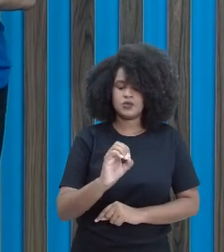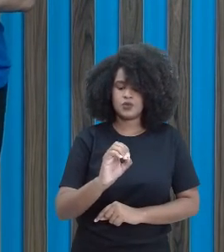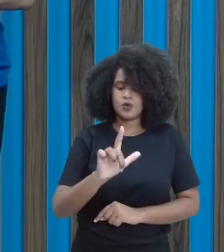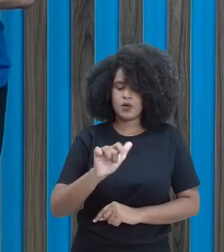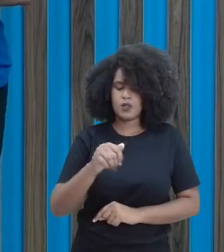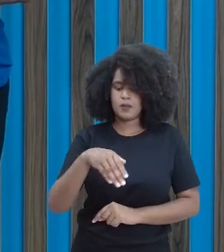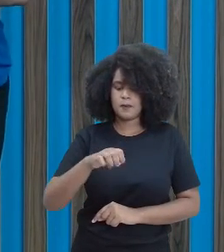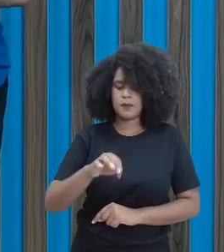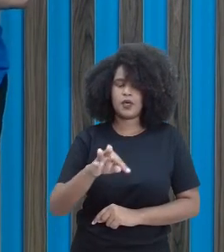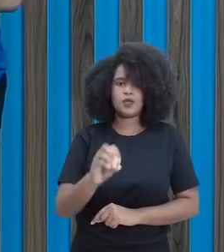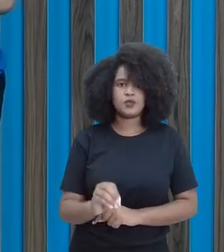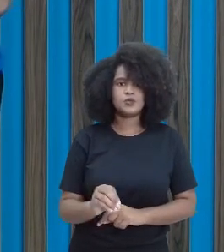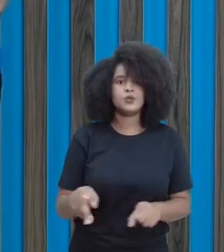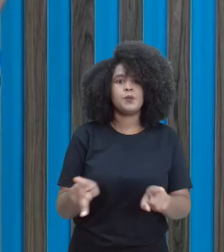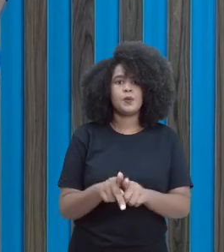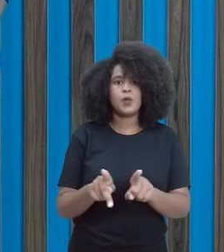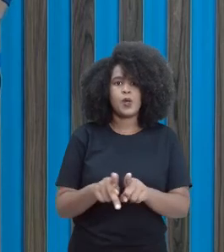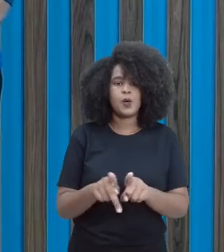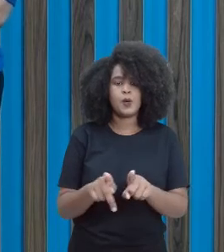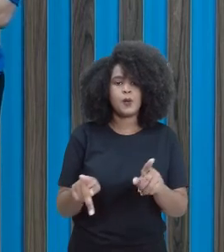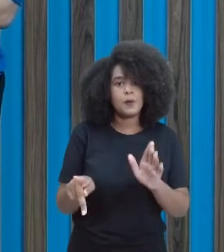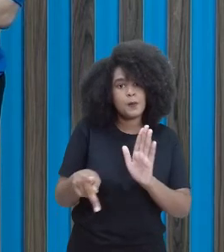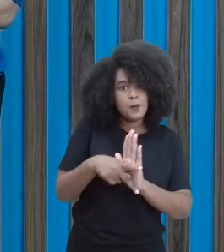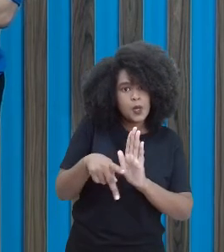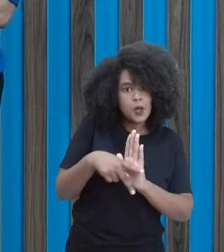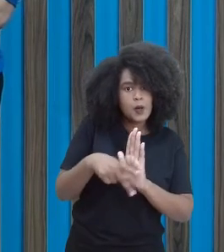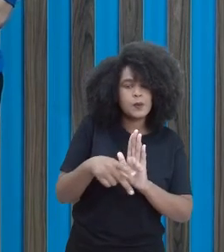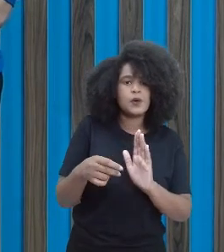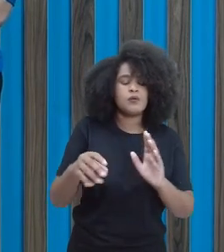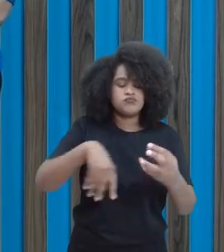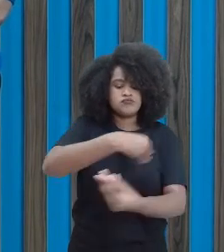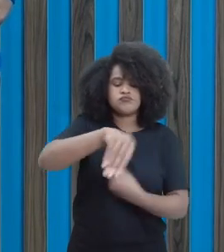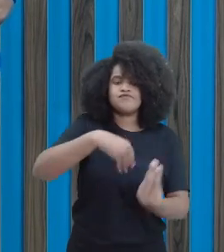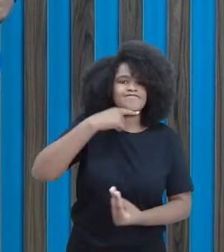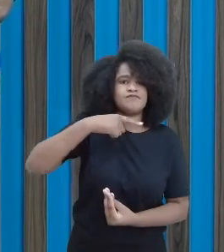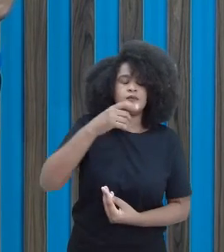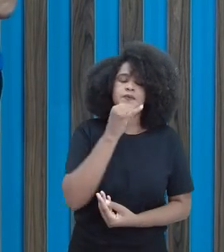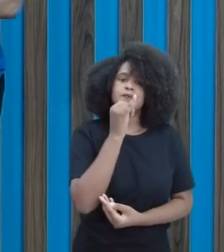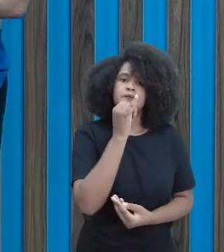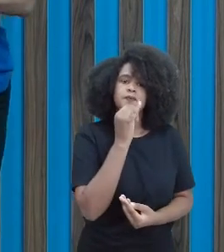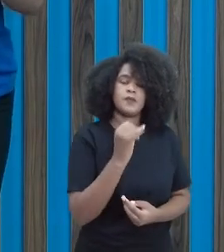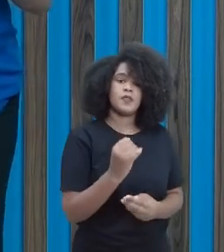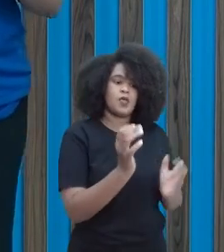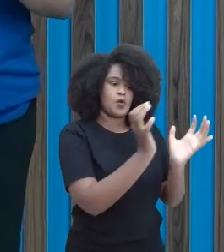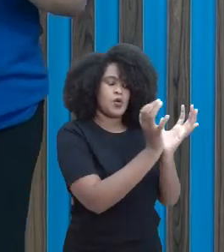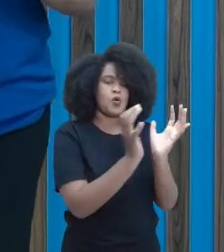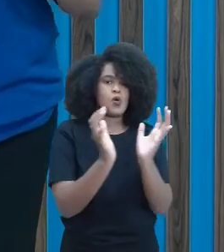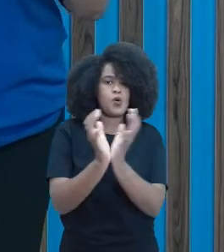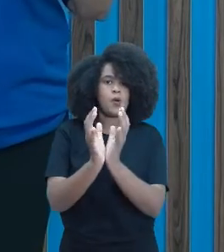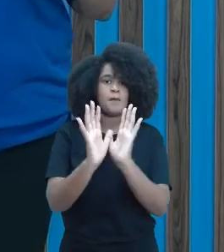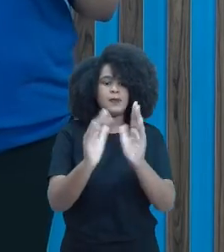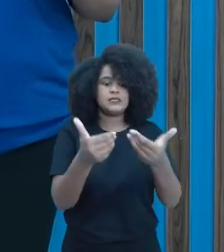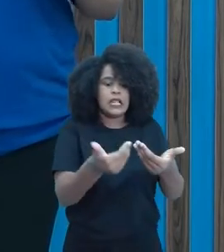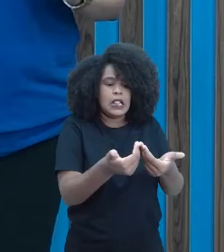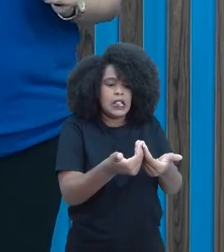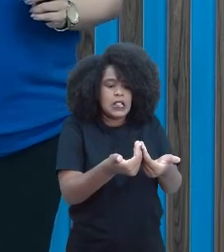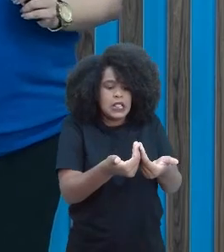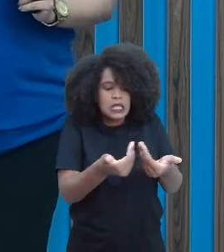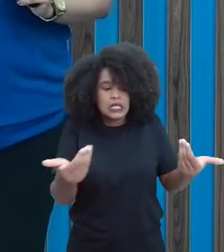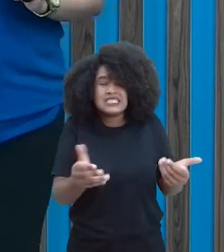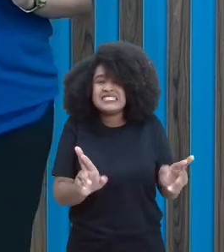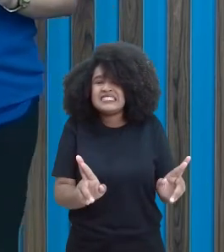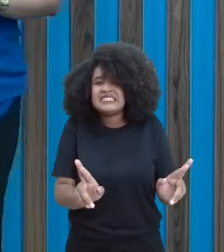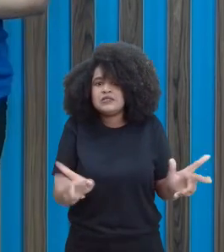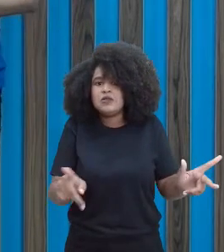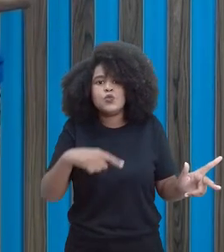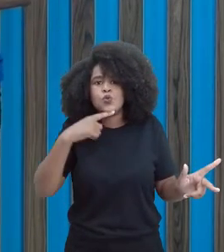prof? Isolamento reprodutivo. Quando duas populações da mesma espécie vão se tornando